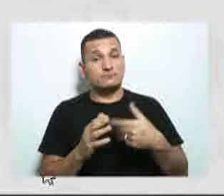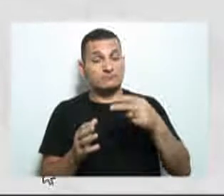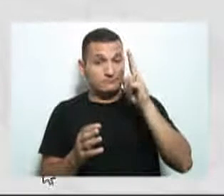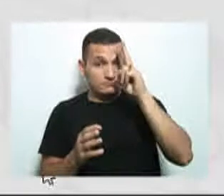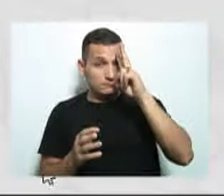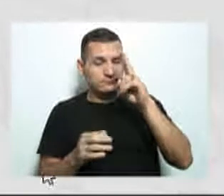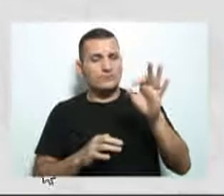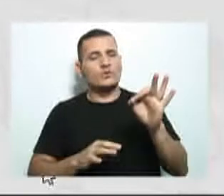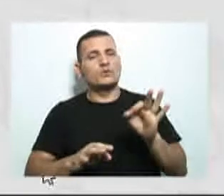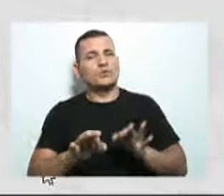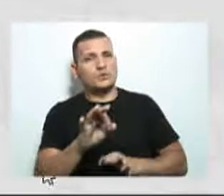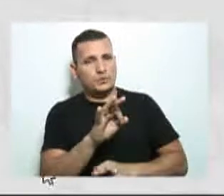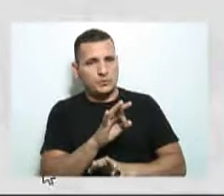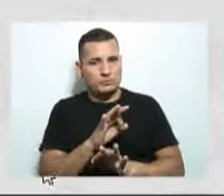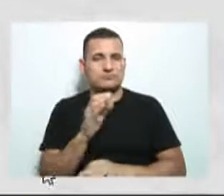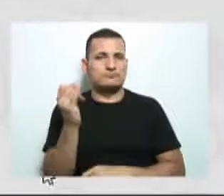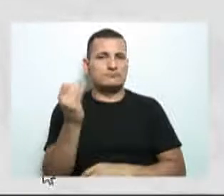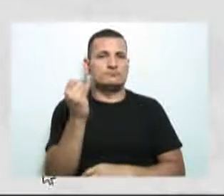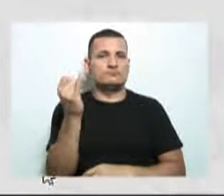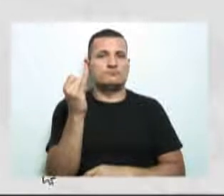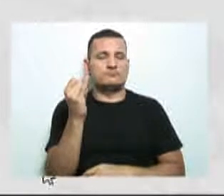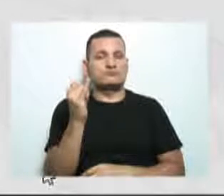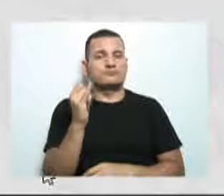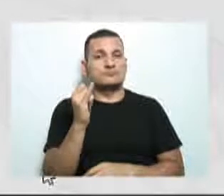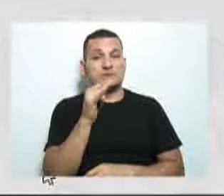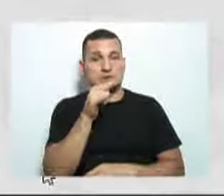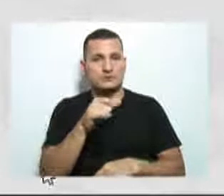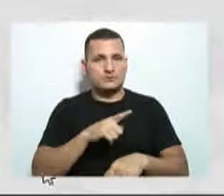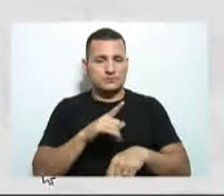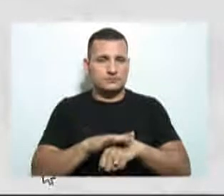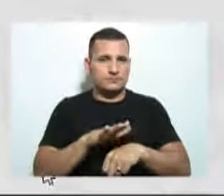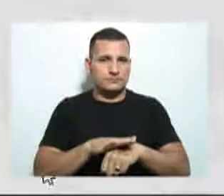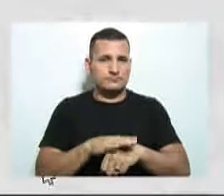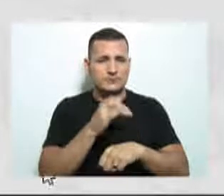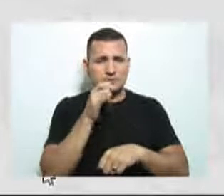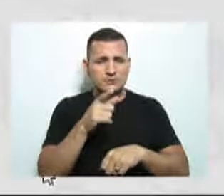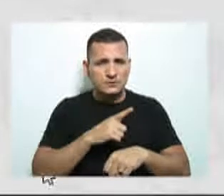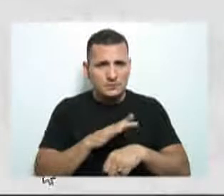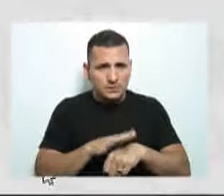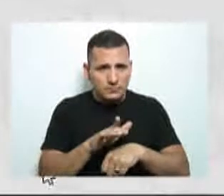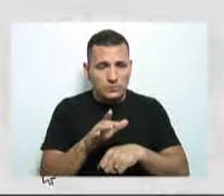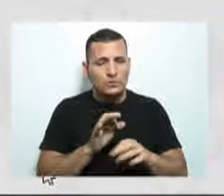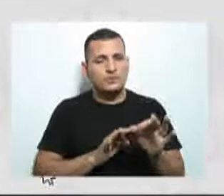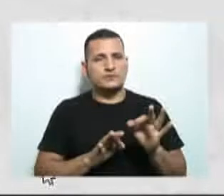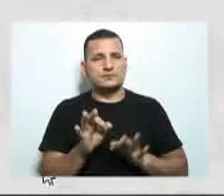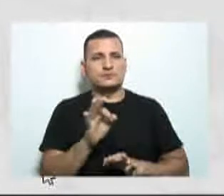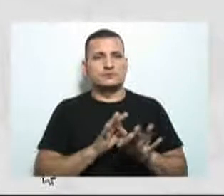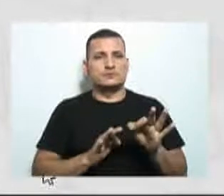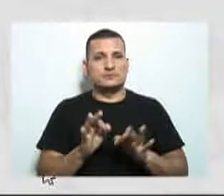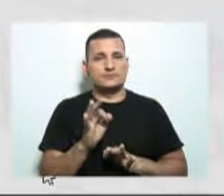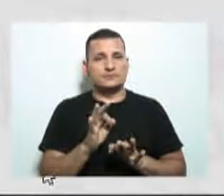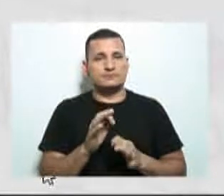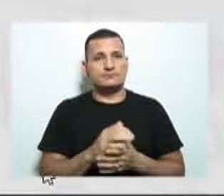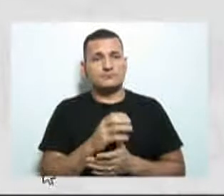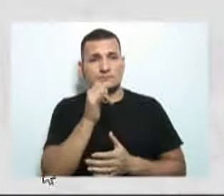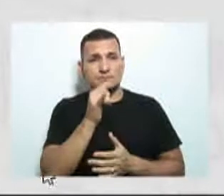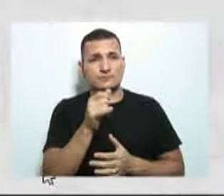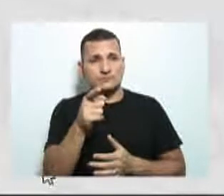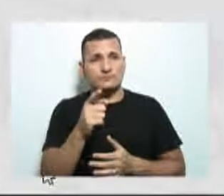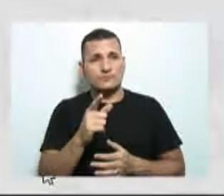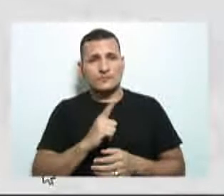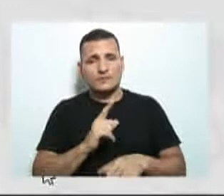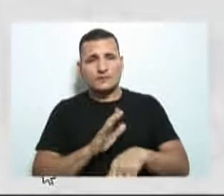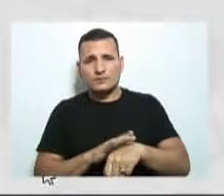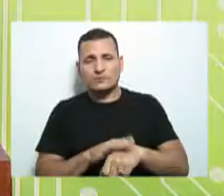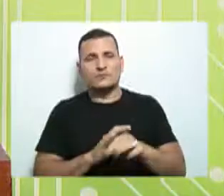organização é fundamental quando se tem tempo. Se você tem tempo, se organize, tá certo? Se você tem tempo, organize as